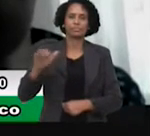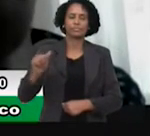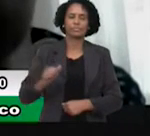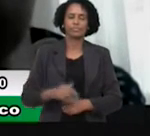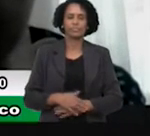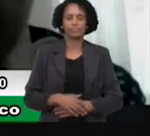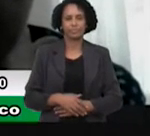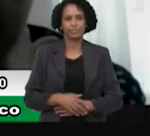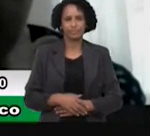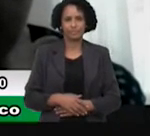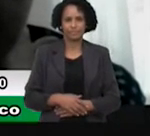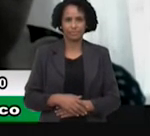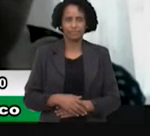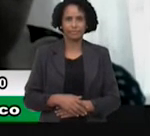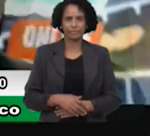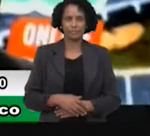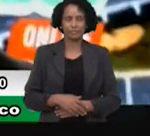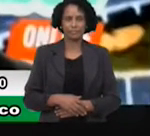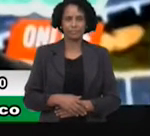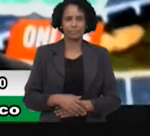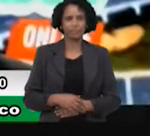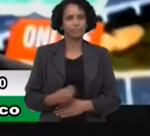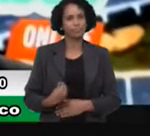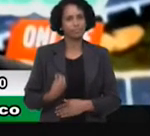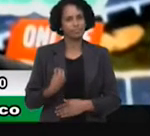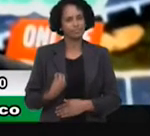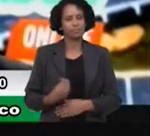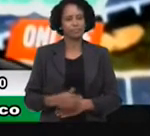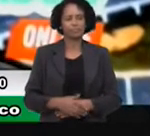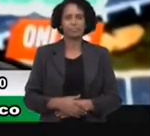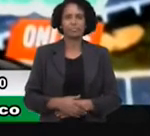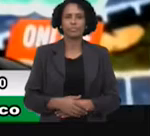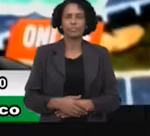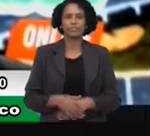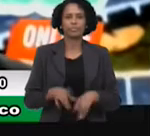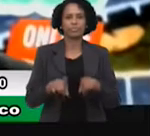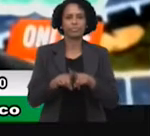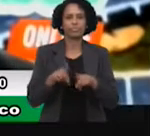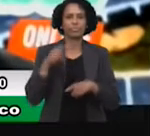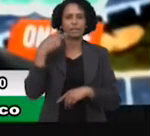secretário. Registrada a presença da vereadora doutora Régia. Vereador Didi.